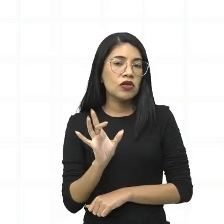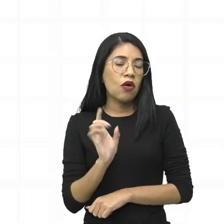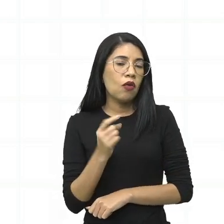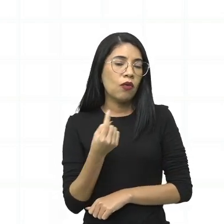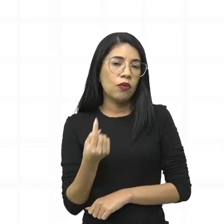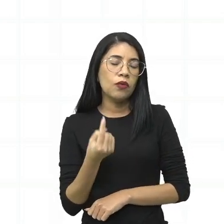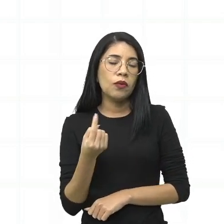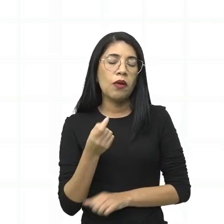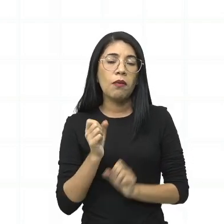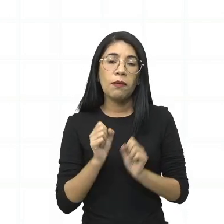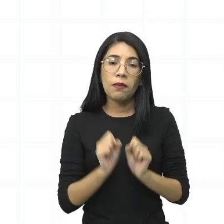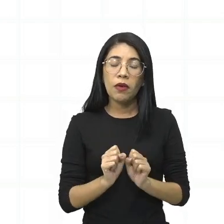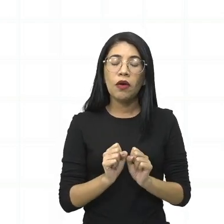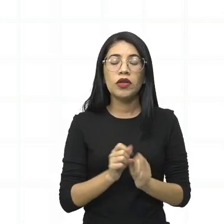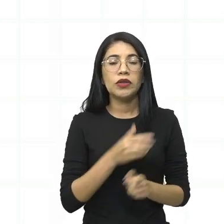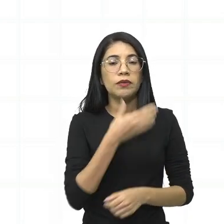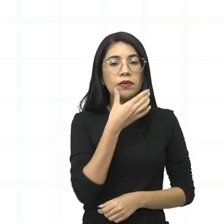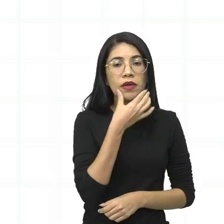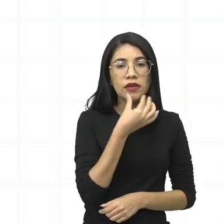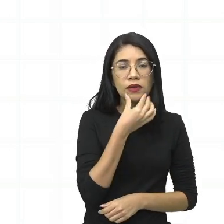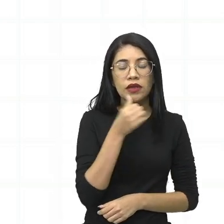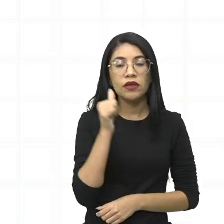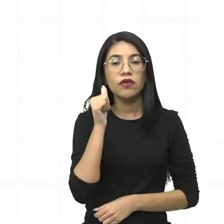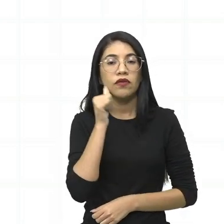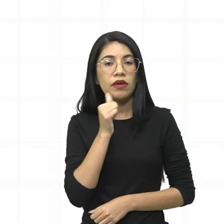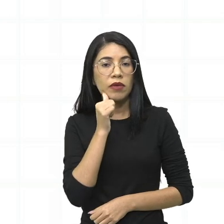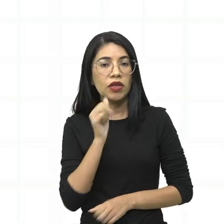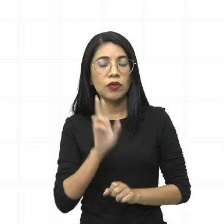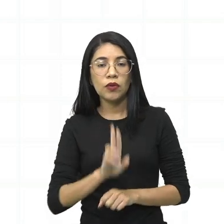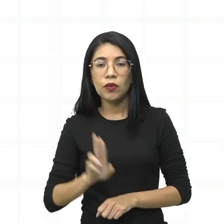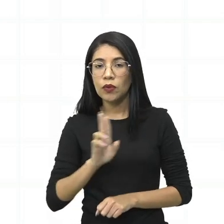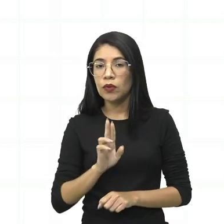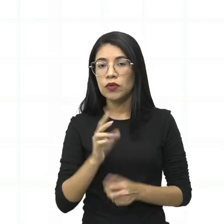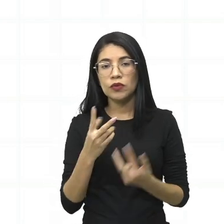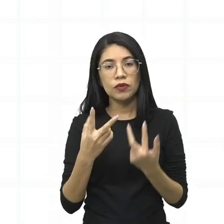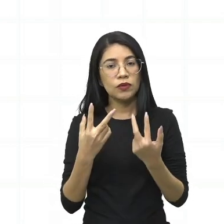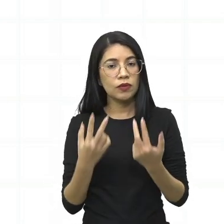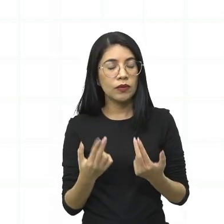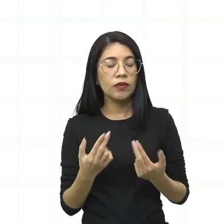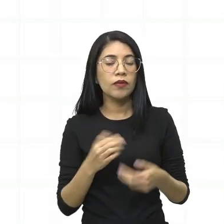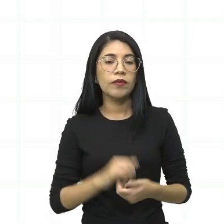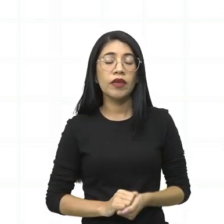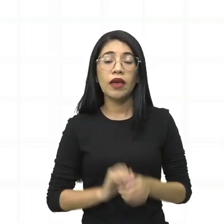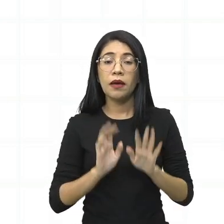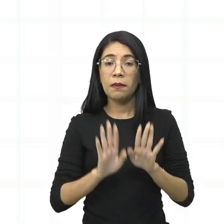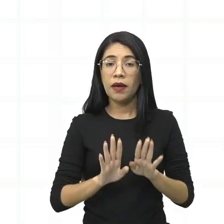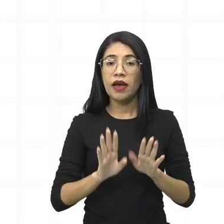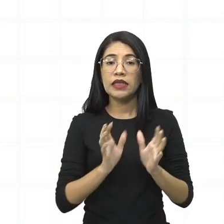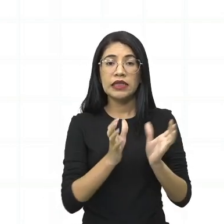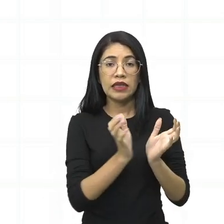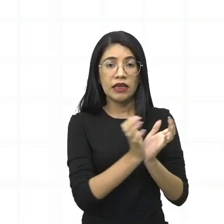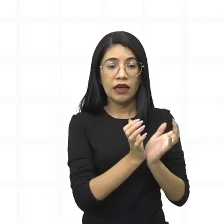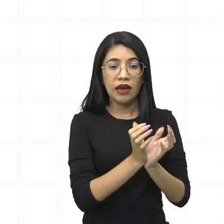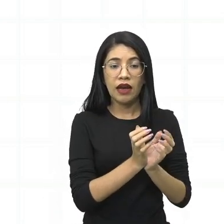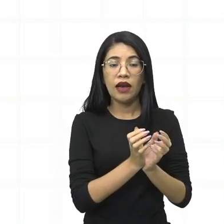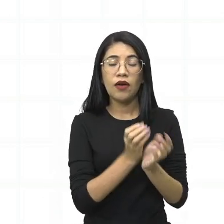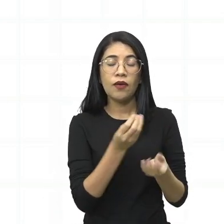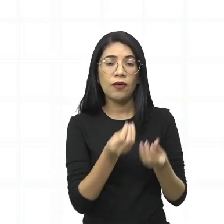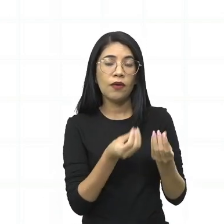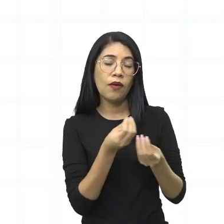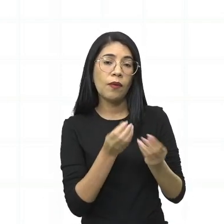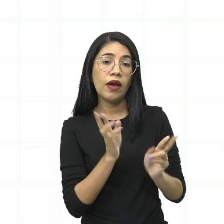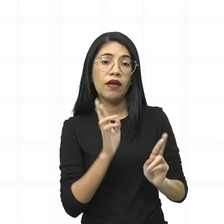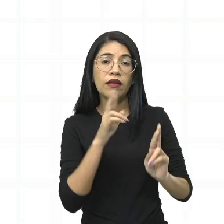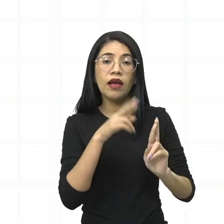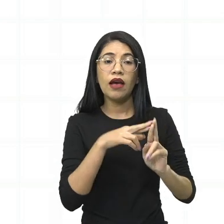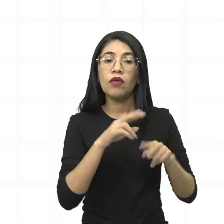forma. Tanto eu vou usar no masculino quanto no feminino. Lembrando que essa classificação aqui, gente, ela é referente